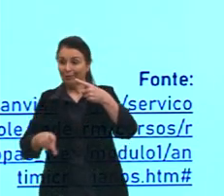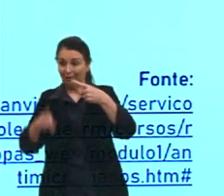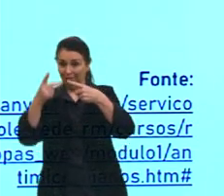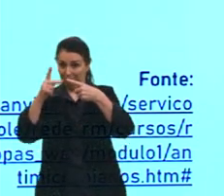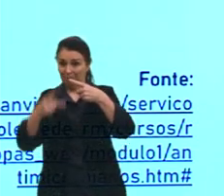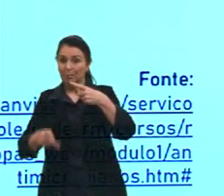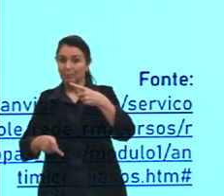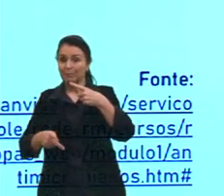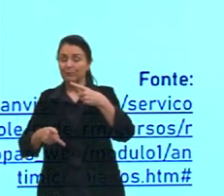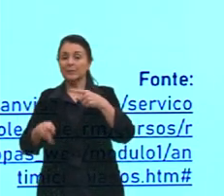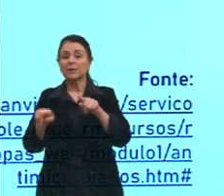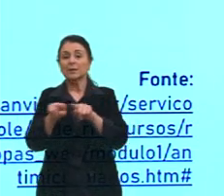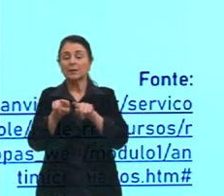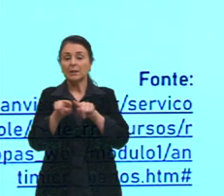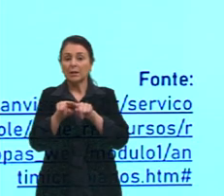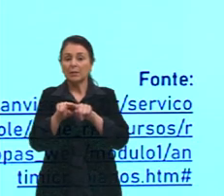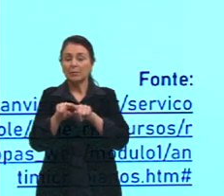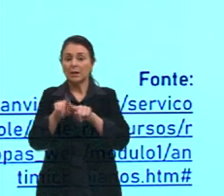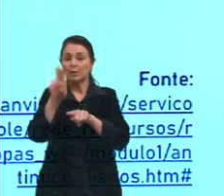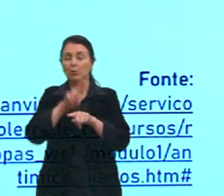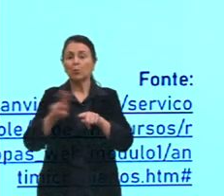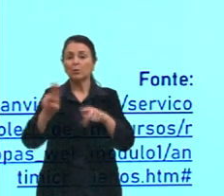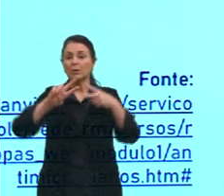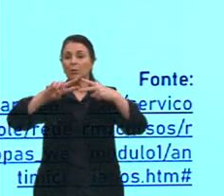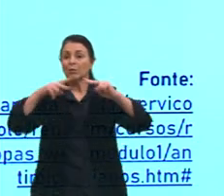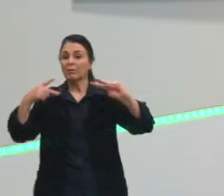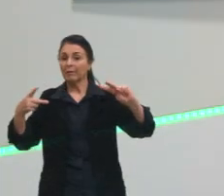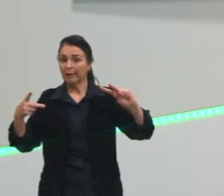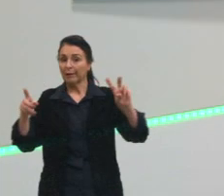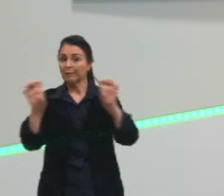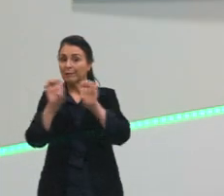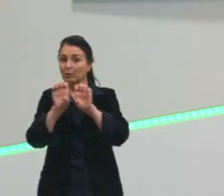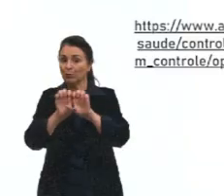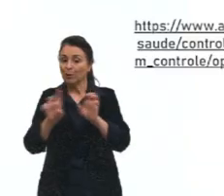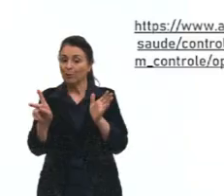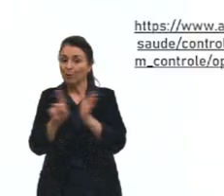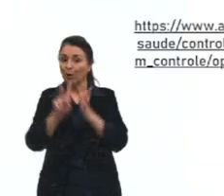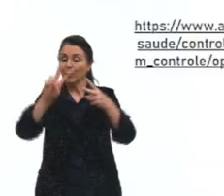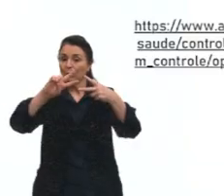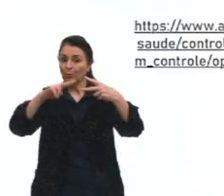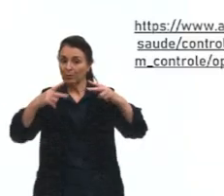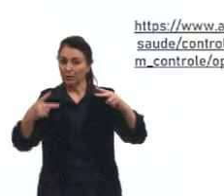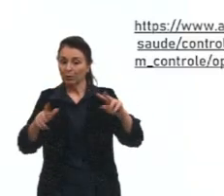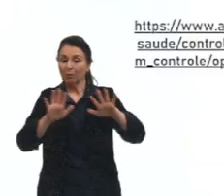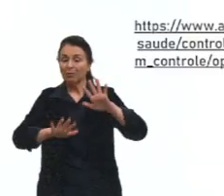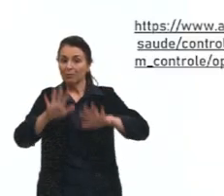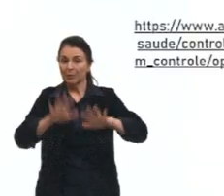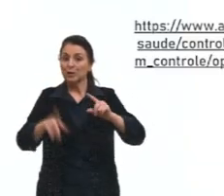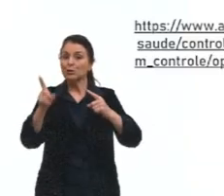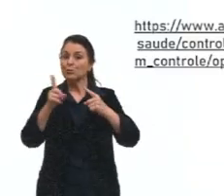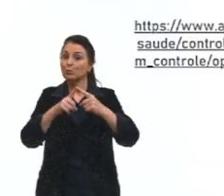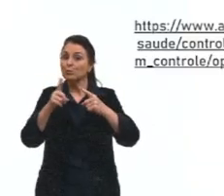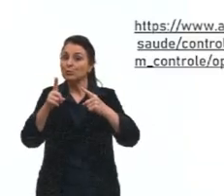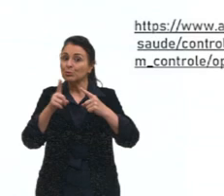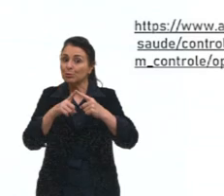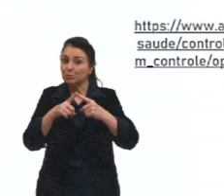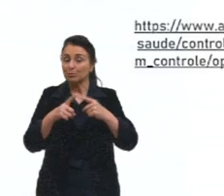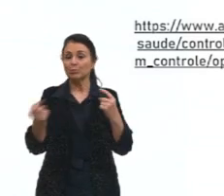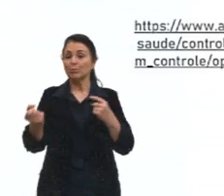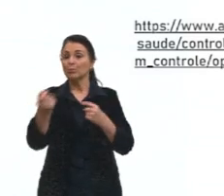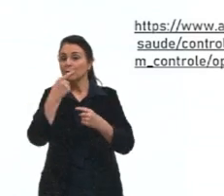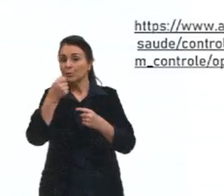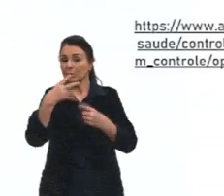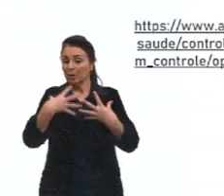pode atuar lá no DNA na sua estrutura Então dependendo do antibiótico do tipo de antibiótico